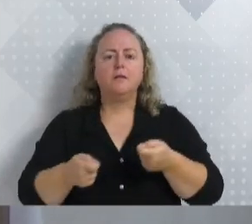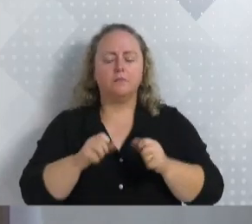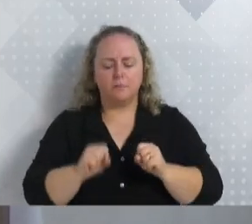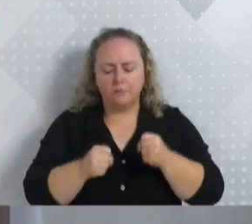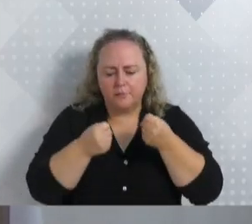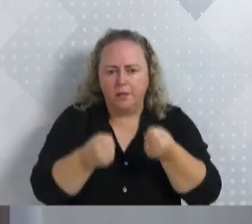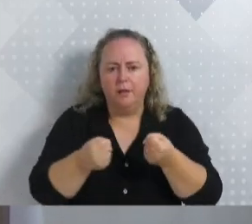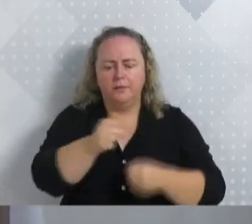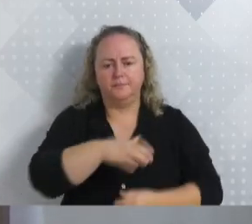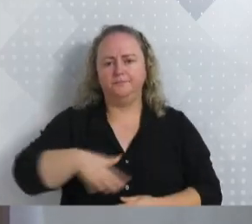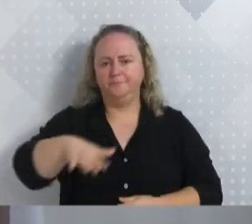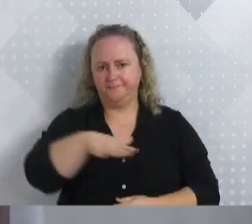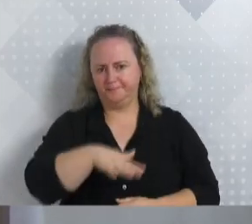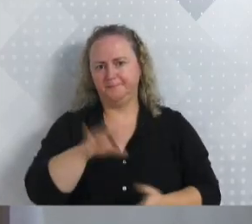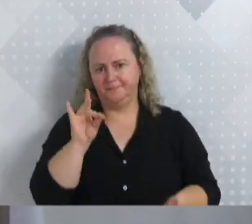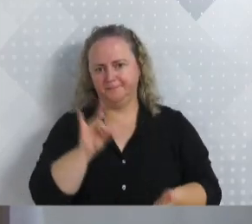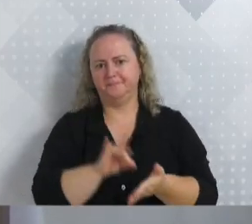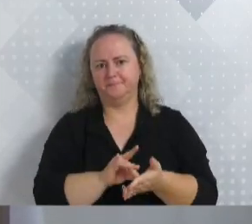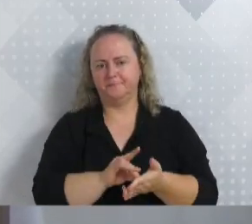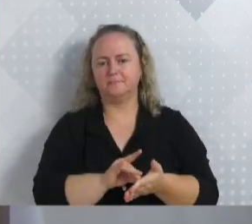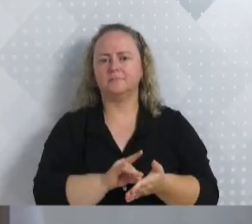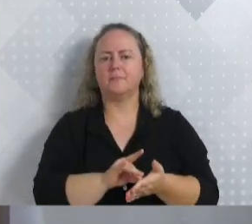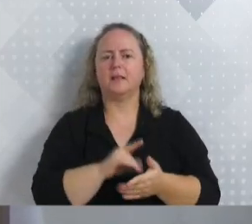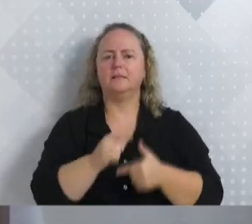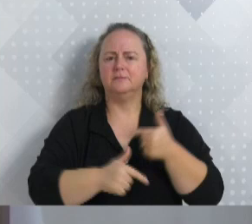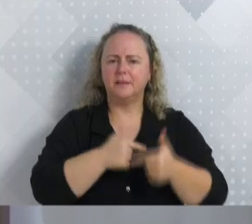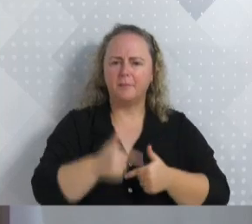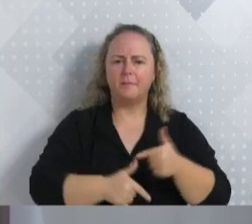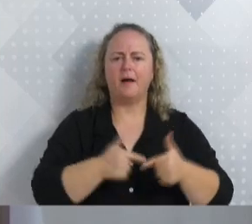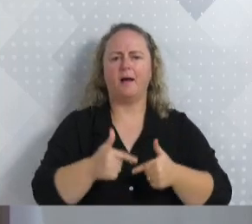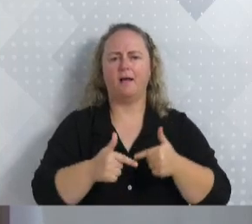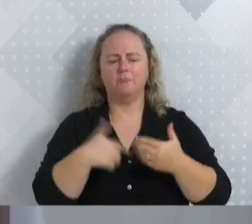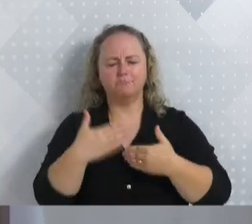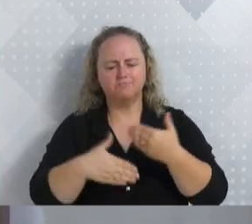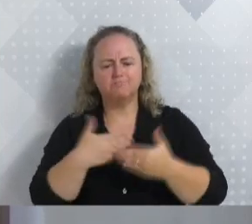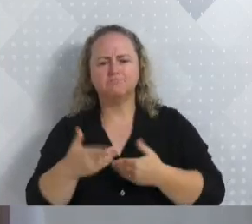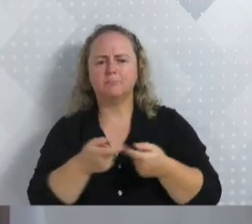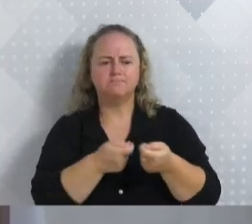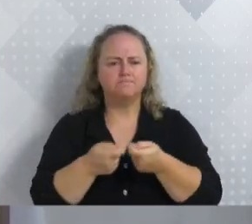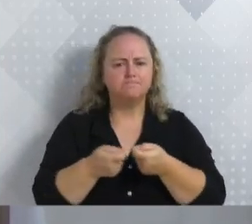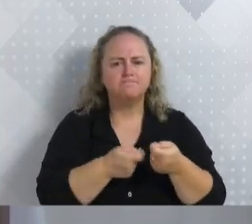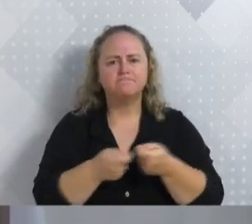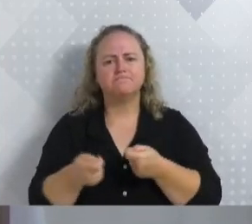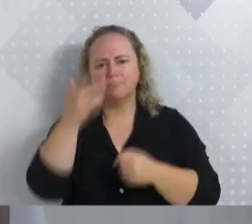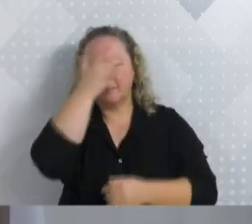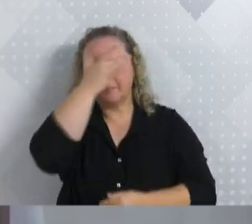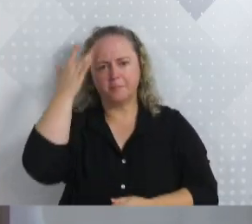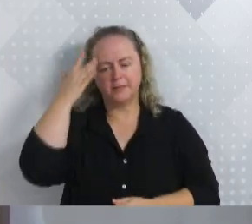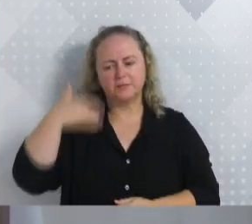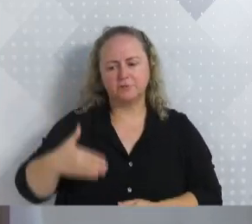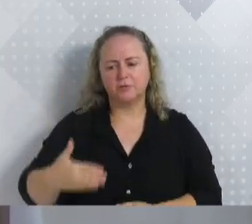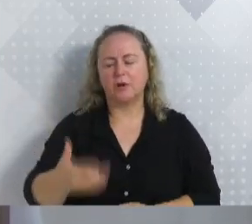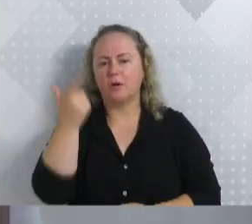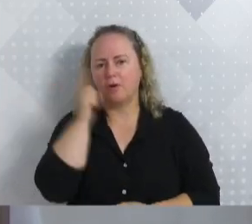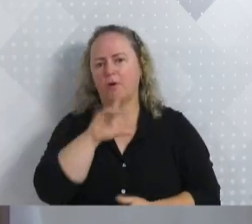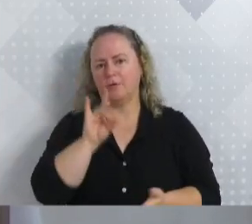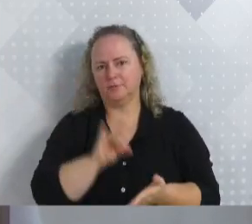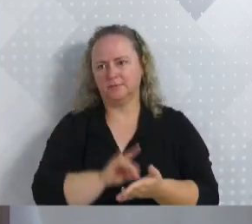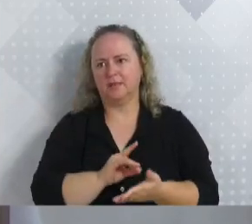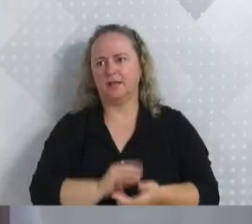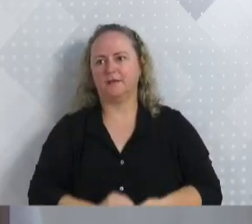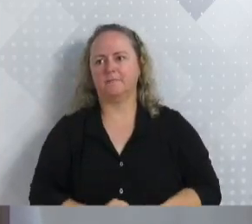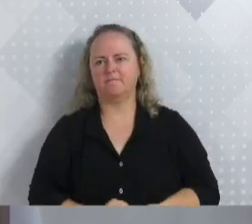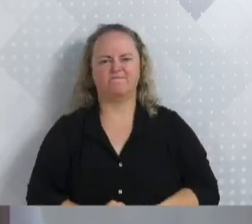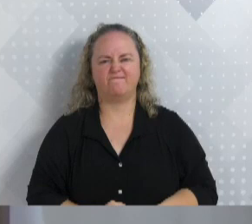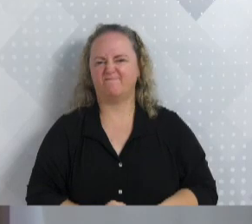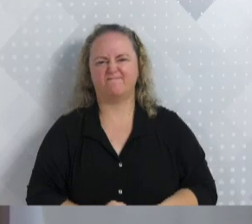desenvolvimento social, é a geração de emprego e emancipação financeira das pessoas que gera o desenvolvimento social tão esperado, e não essa quinquilharia,